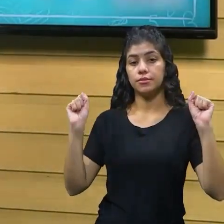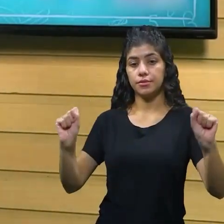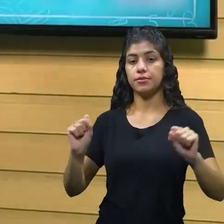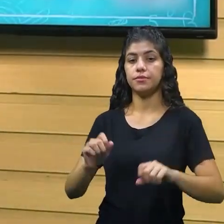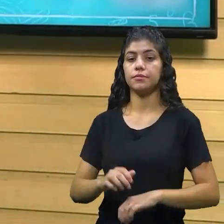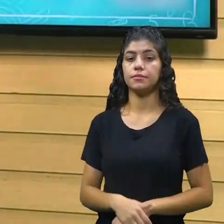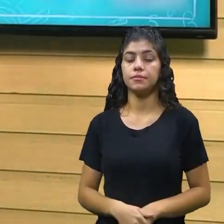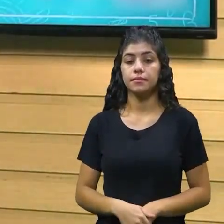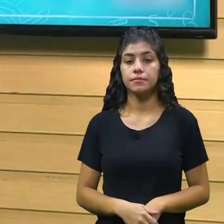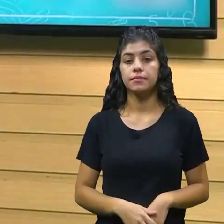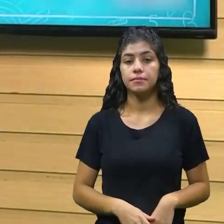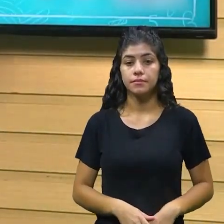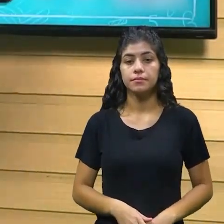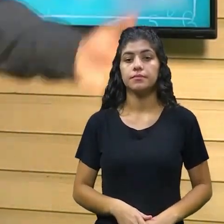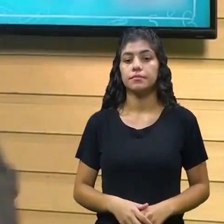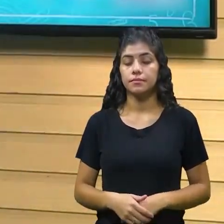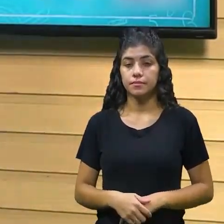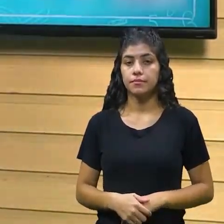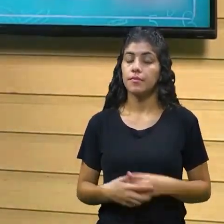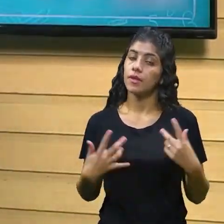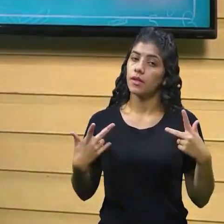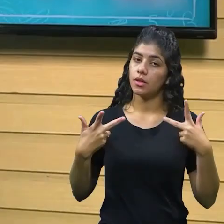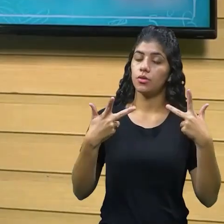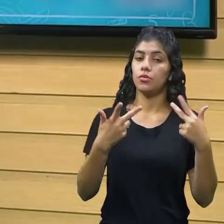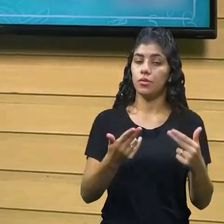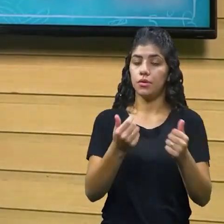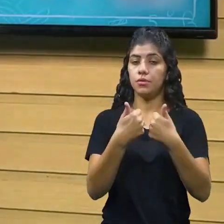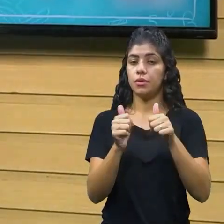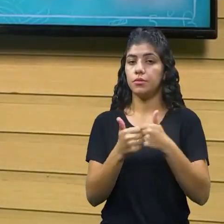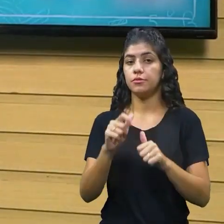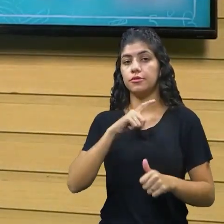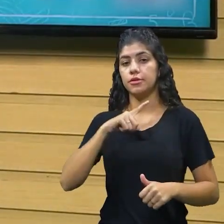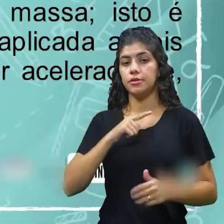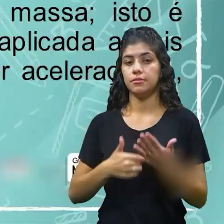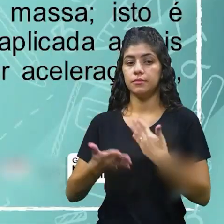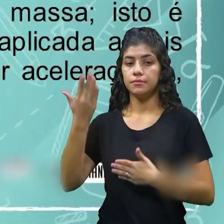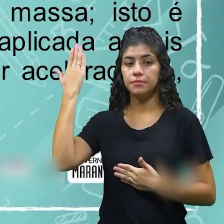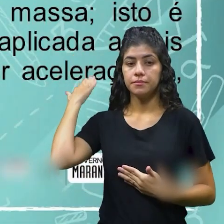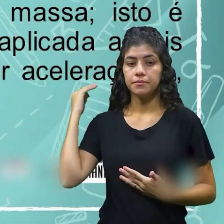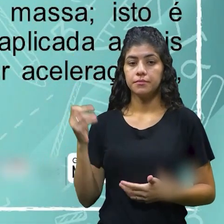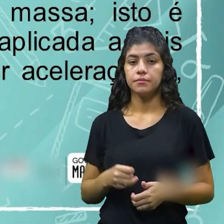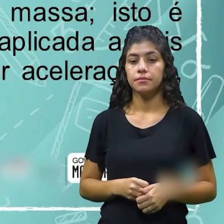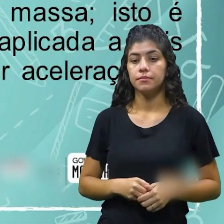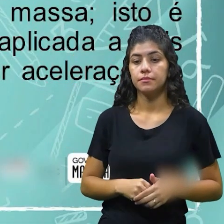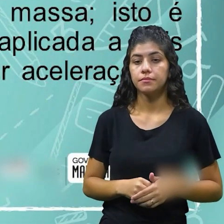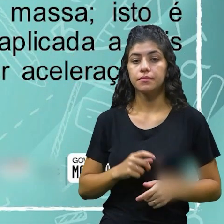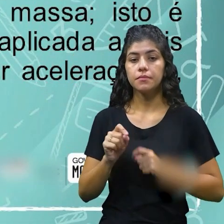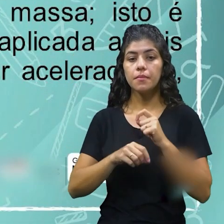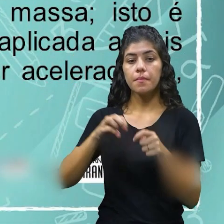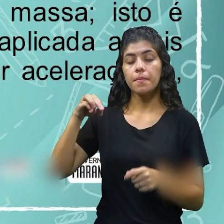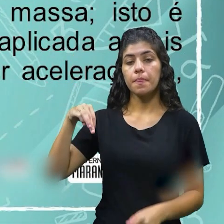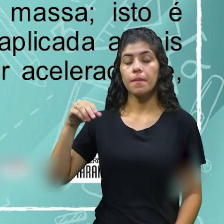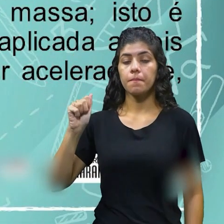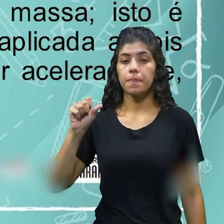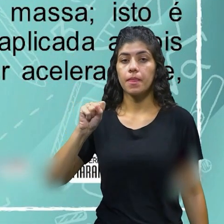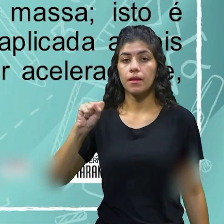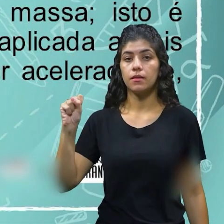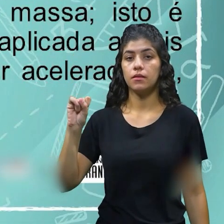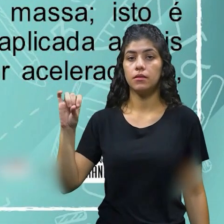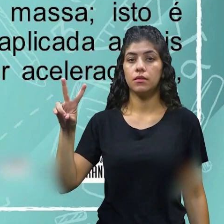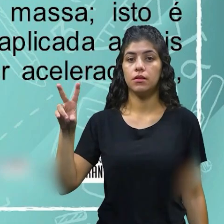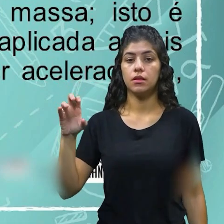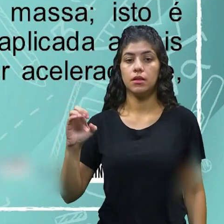jogado para frente, né, mantendo a aceleração que o ônibus outrora tinha. Um corpo mais massivo resistirá mais à